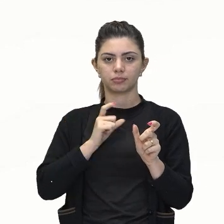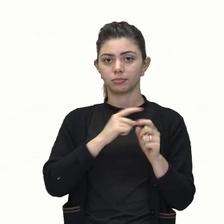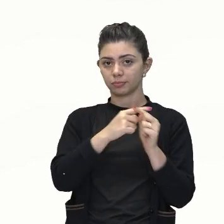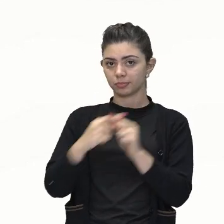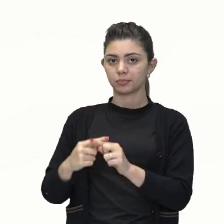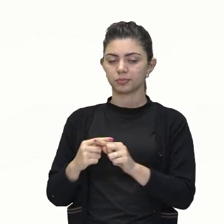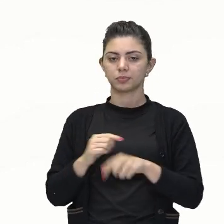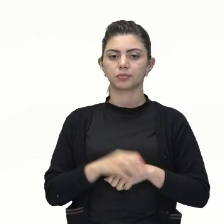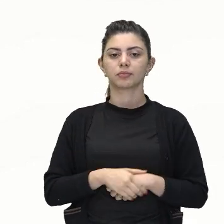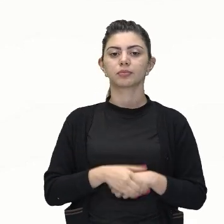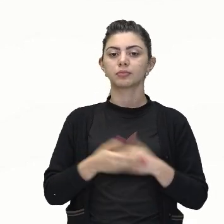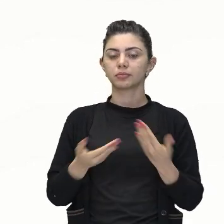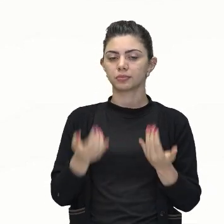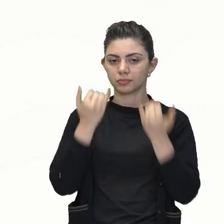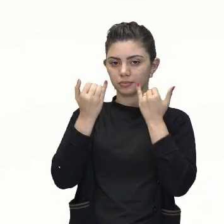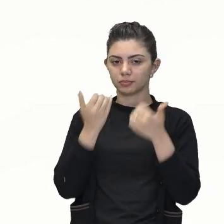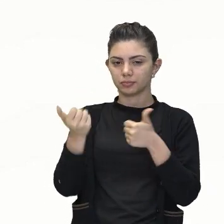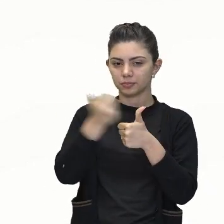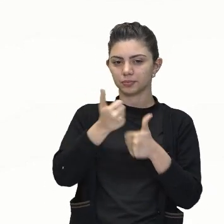Vamos substituir então.